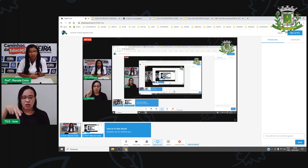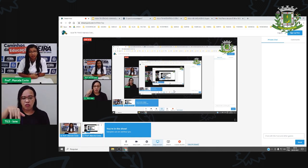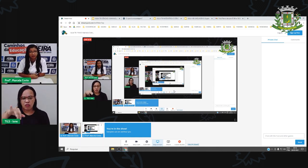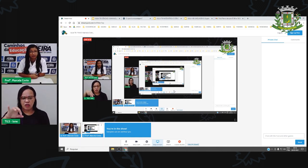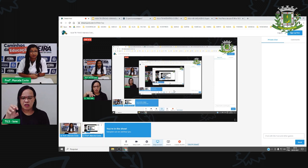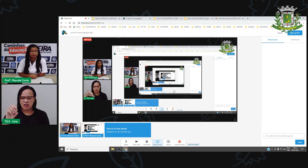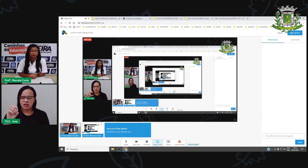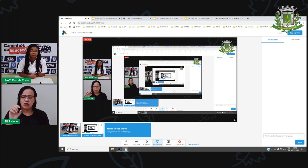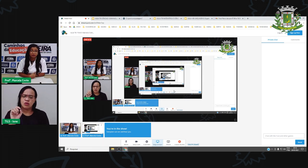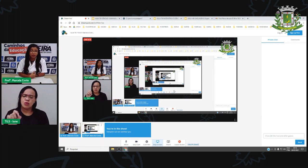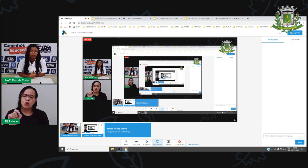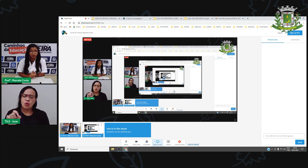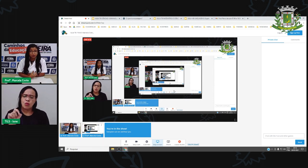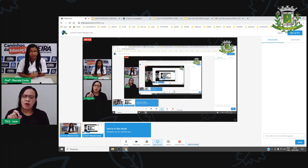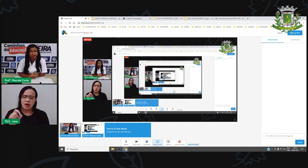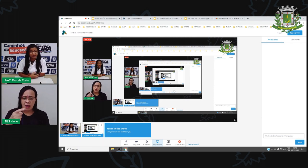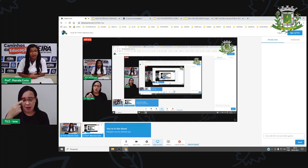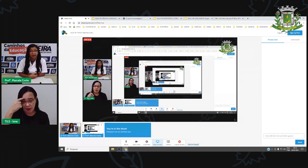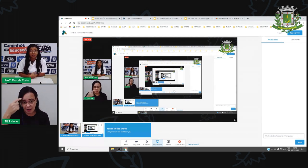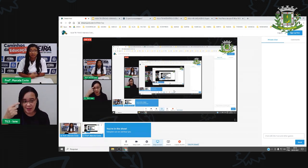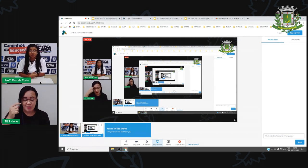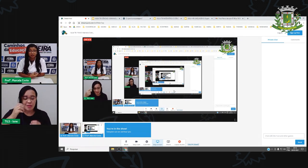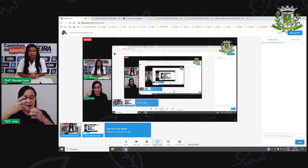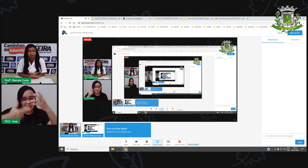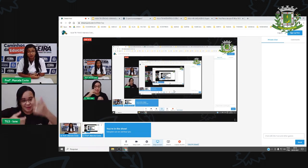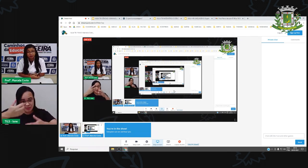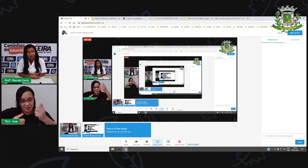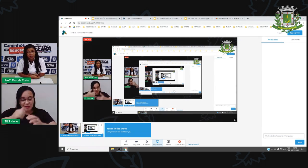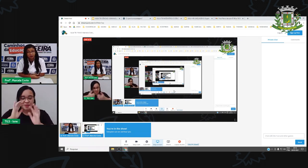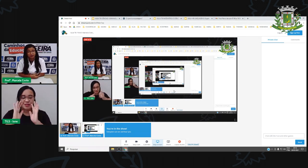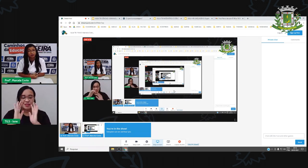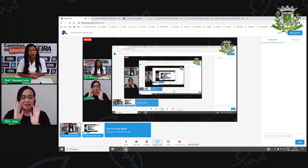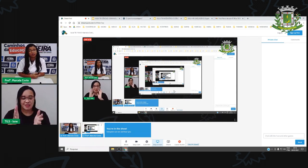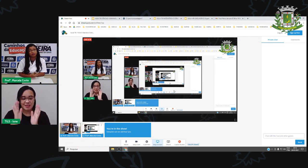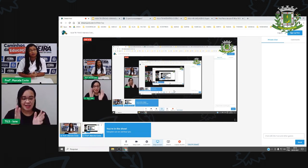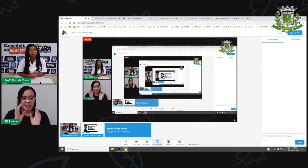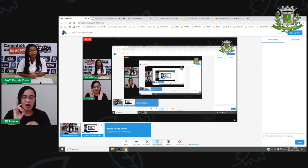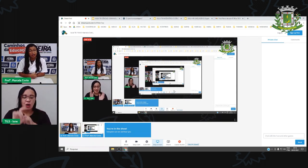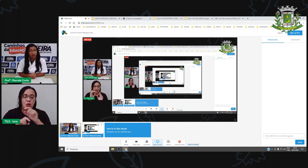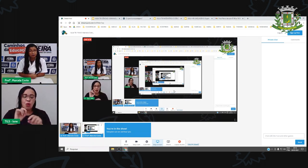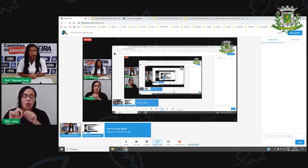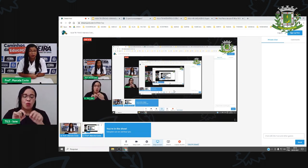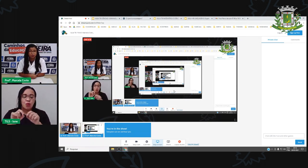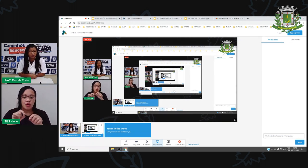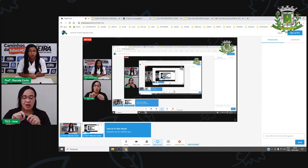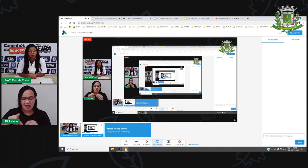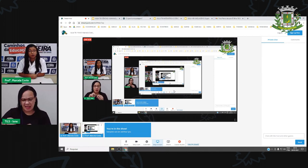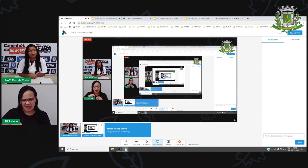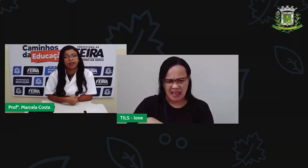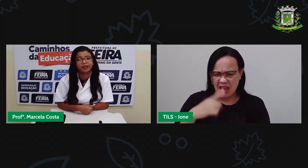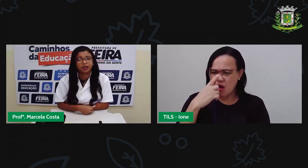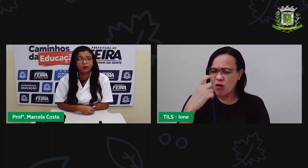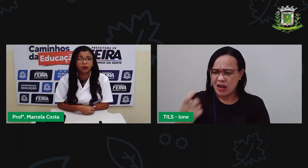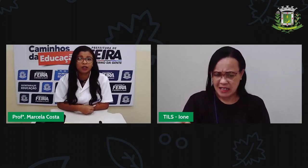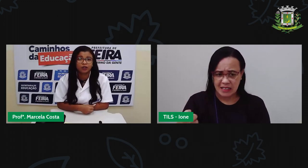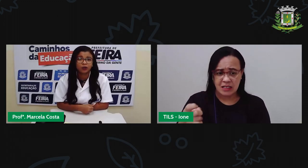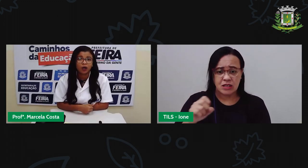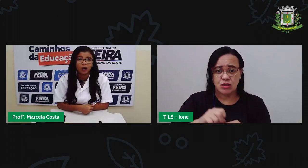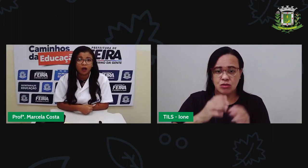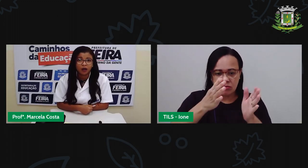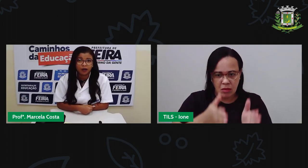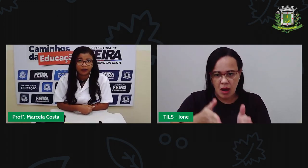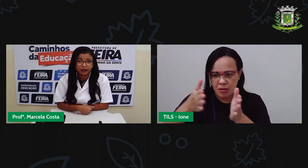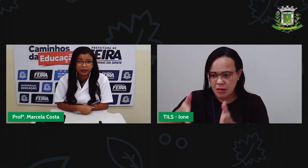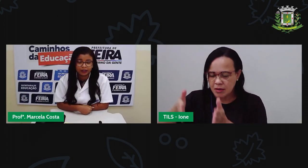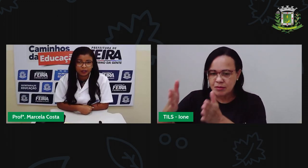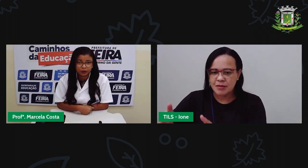seletiva, sobre reciclagem nas nossas últimas aulas. E hoje a gente vai abordar um pouco sobre a questão do lixo